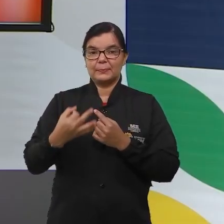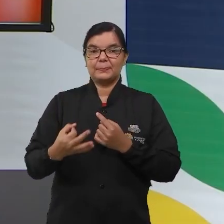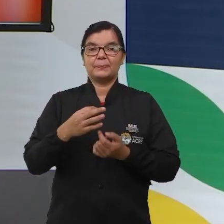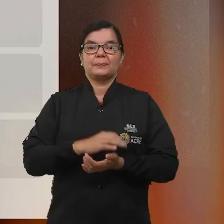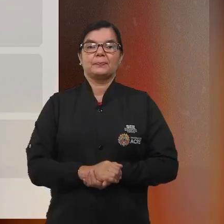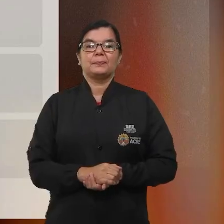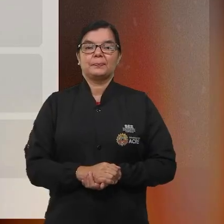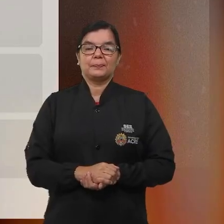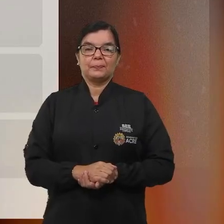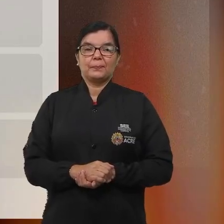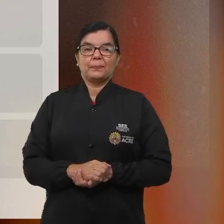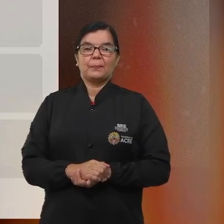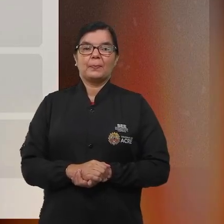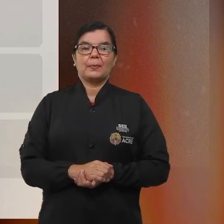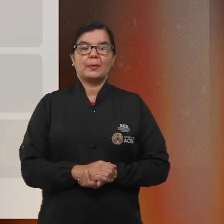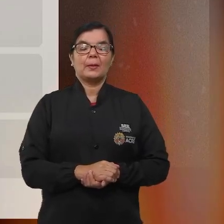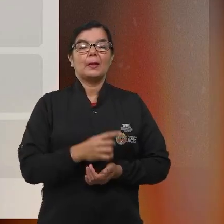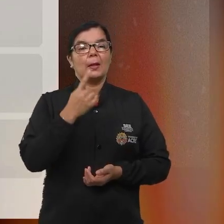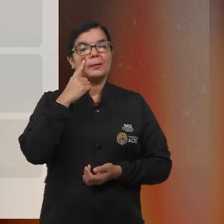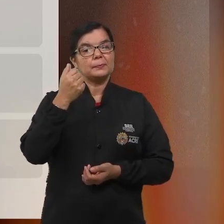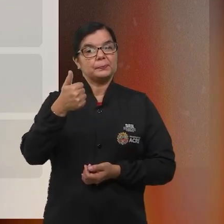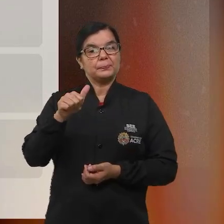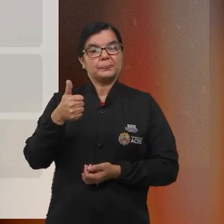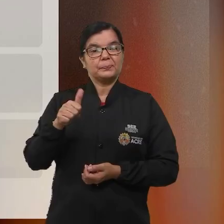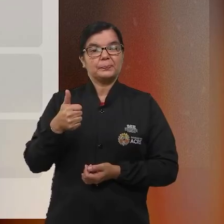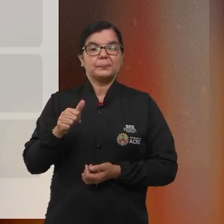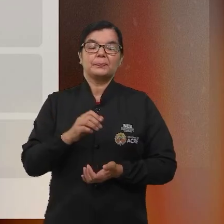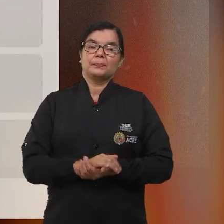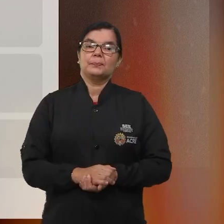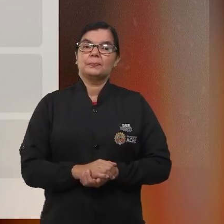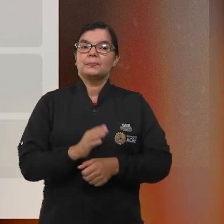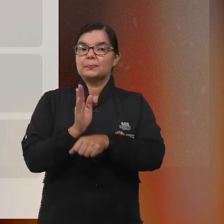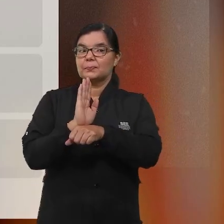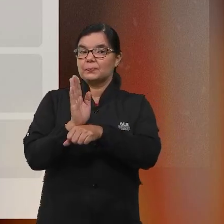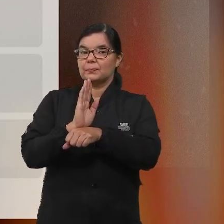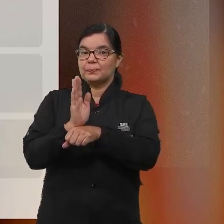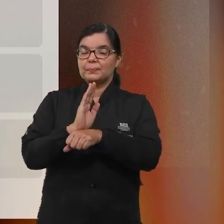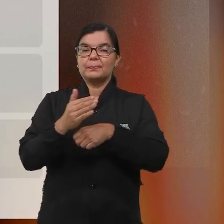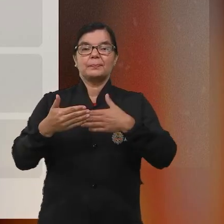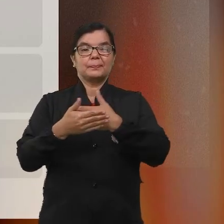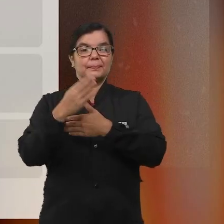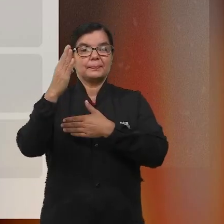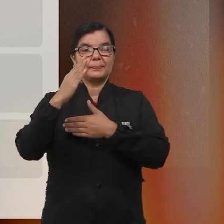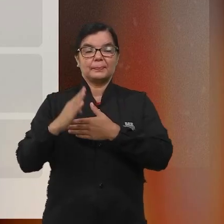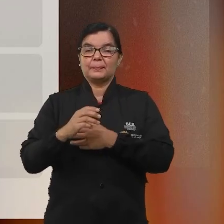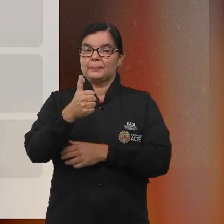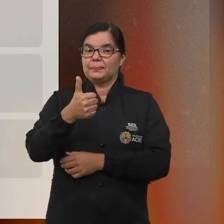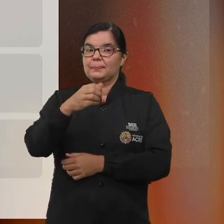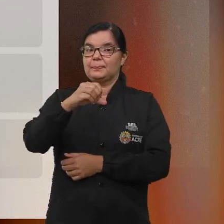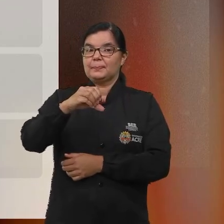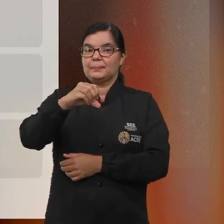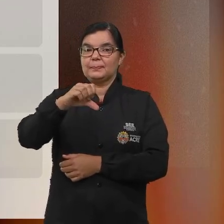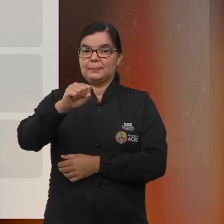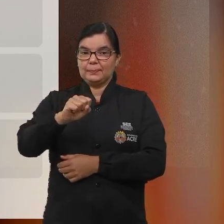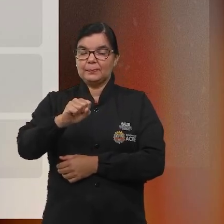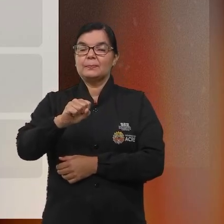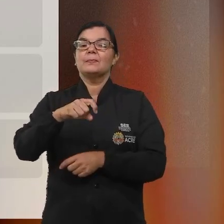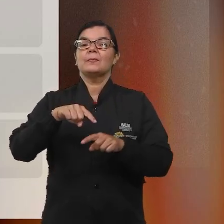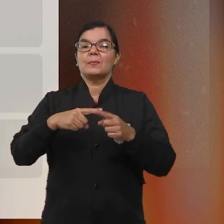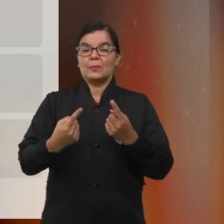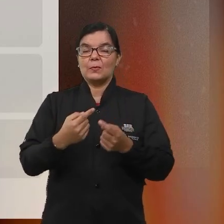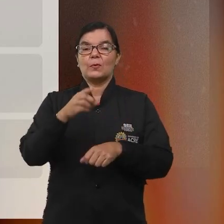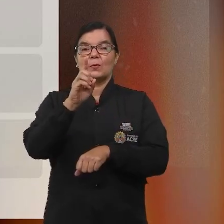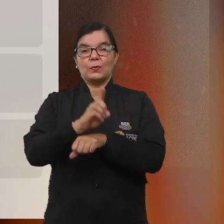tá? Vamos aí, olha, analisa bem a questão. Diz o seguinte: o filme Central do Brasil, de